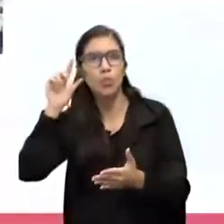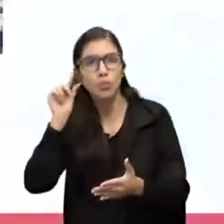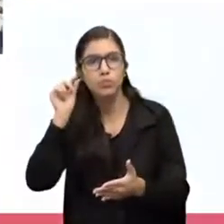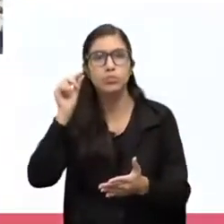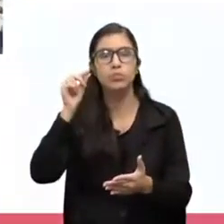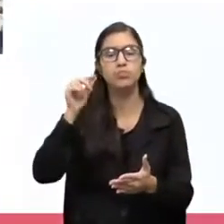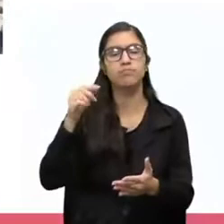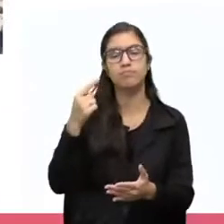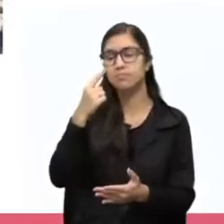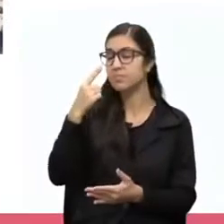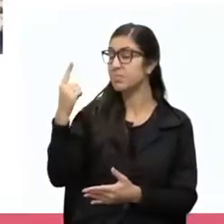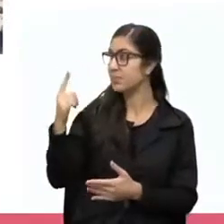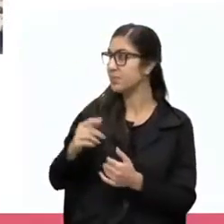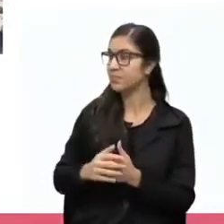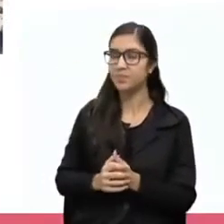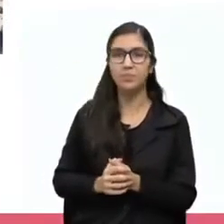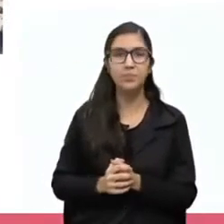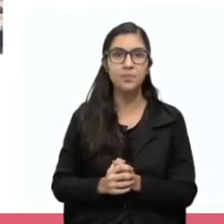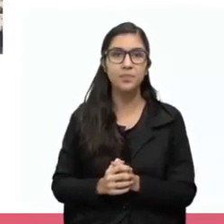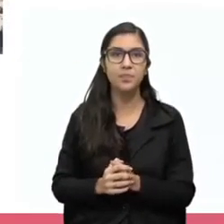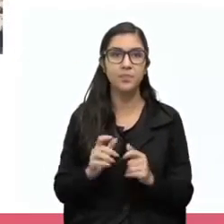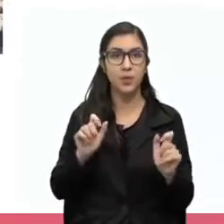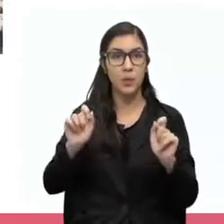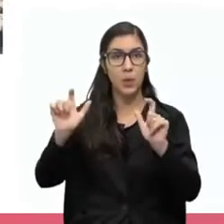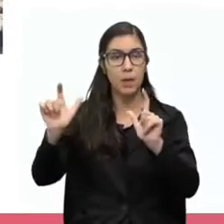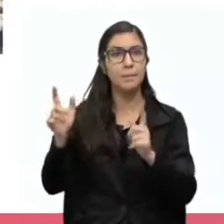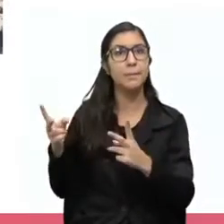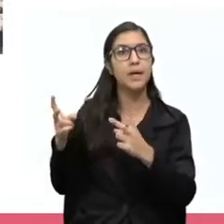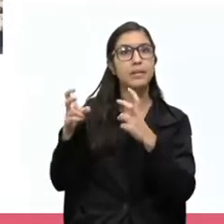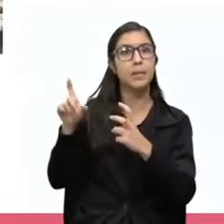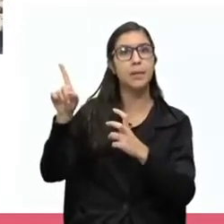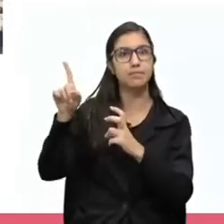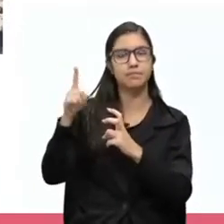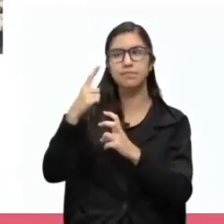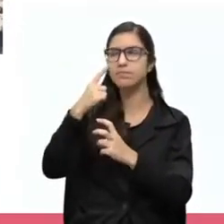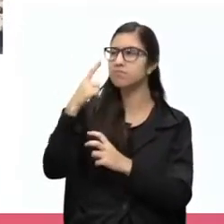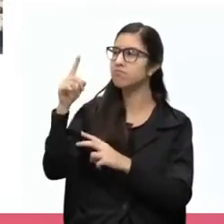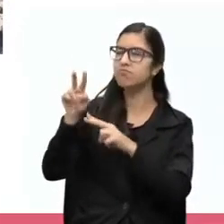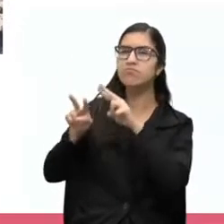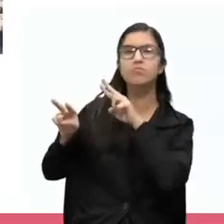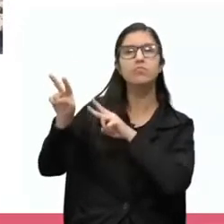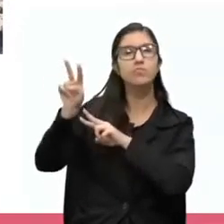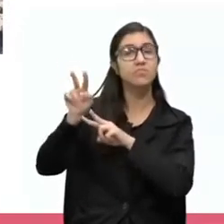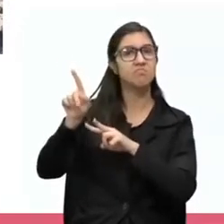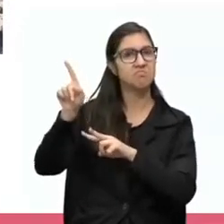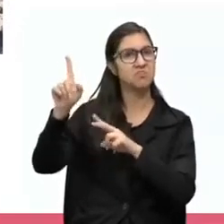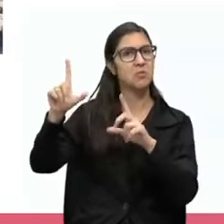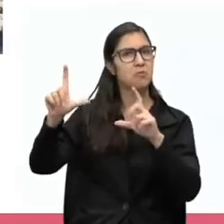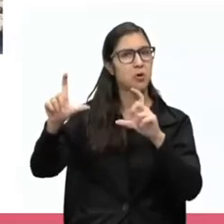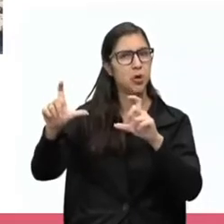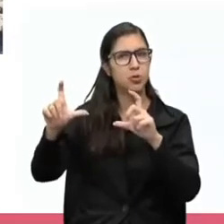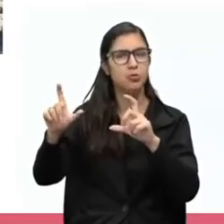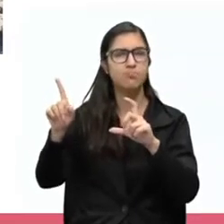quadro perceber e analisar essa foto, que é uma foto assim, que eu acho